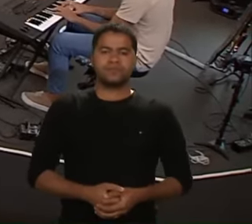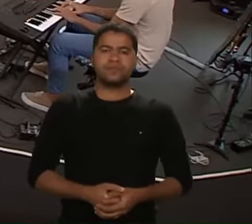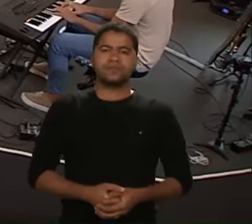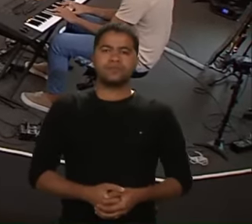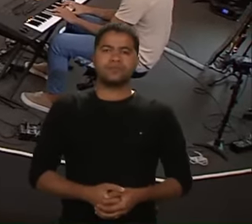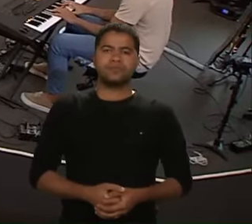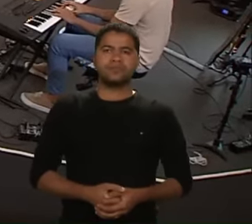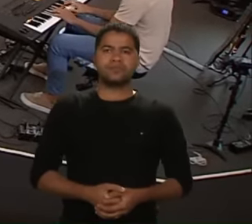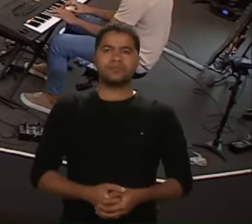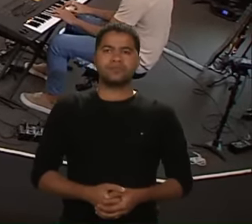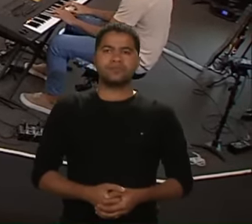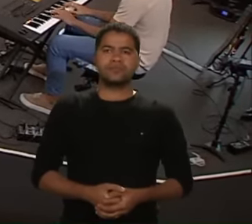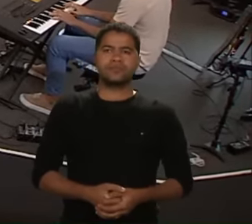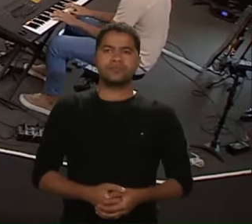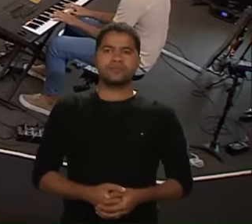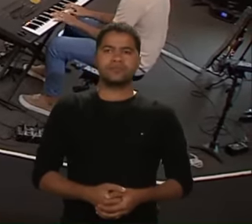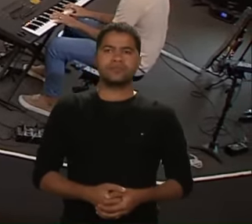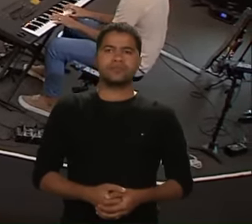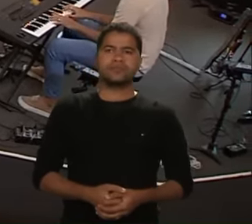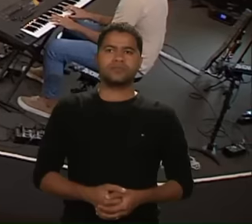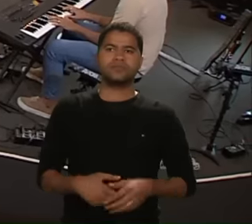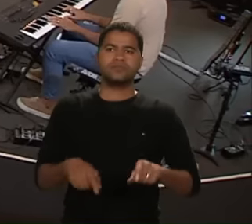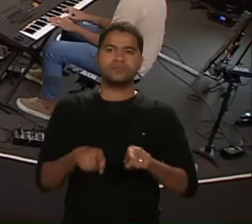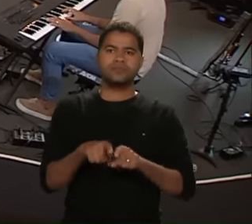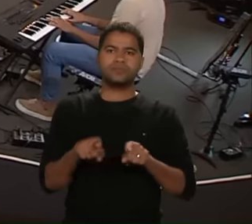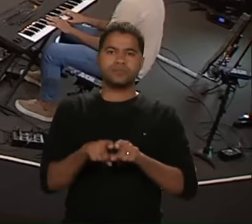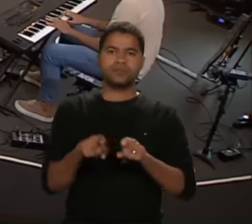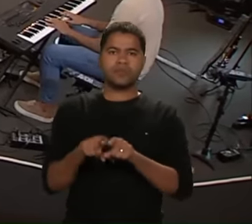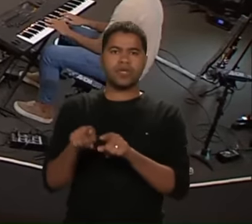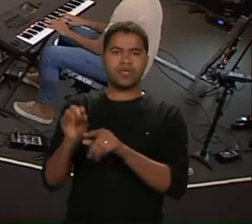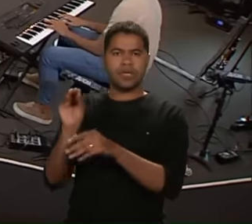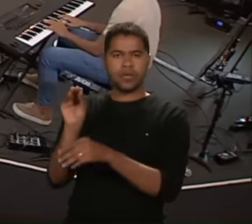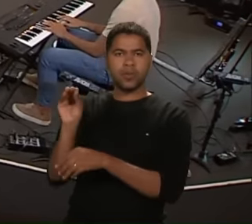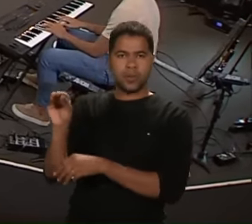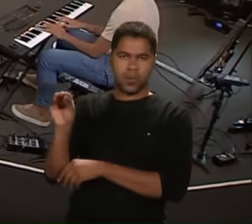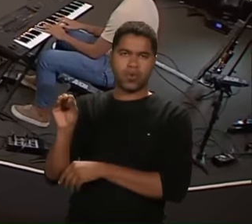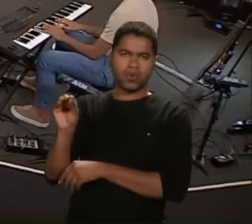Está lá, a antena está lá. Tem que colocar o transmissor lá.